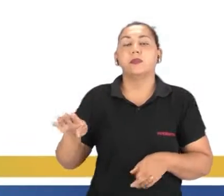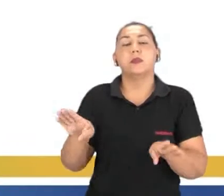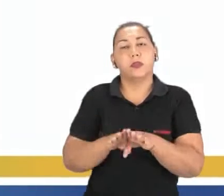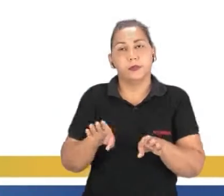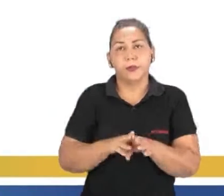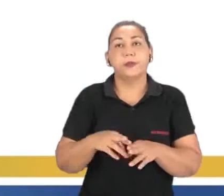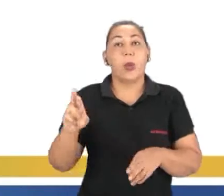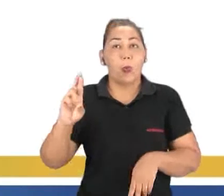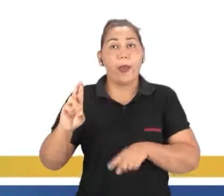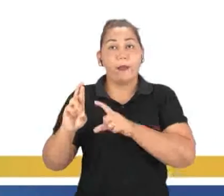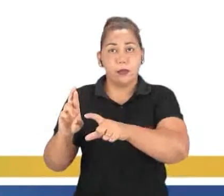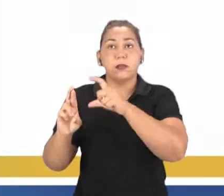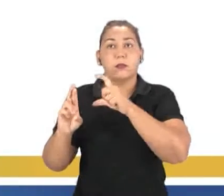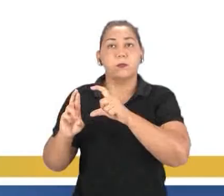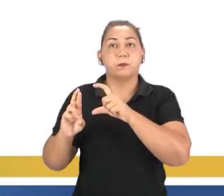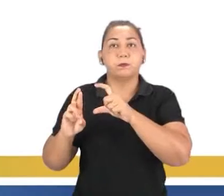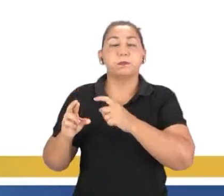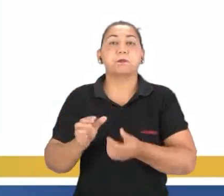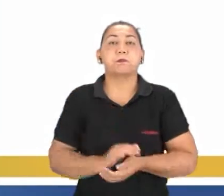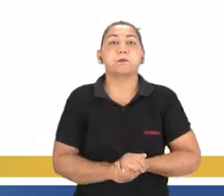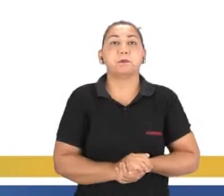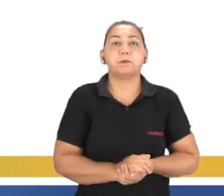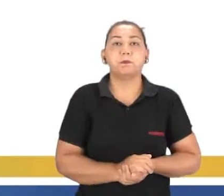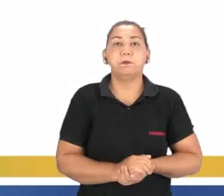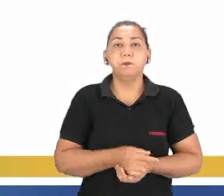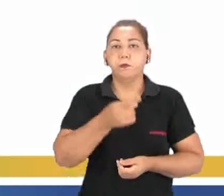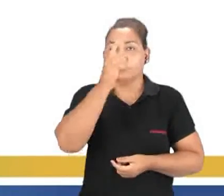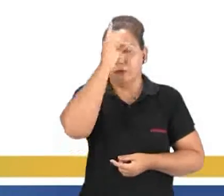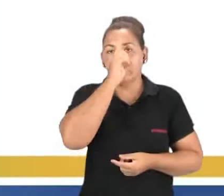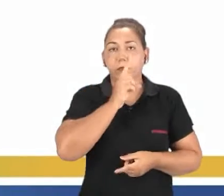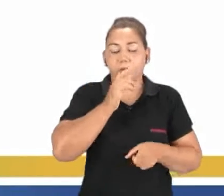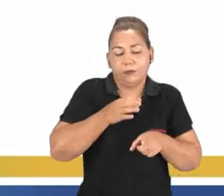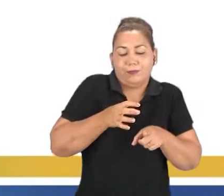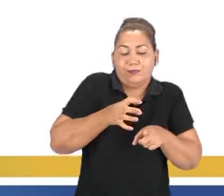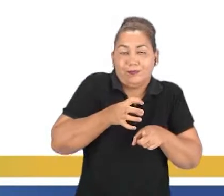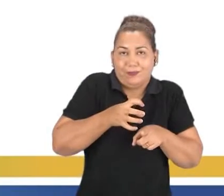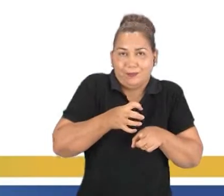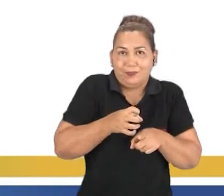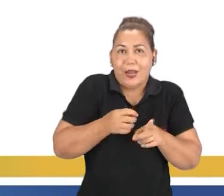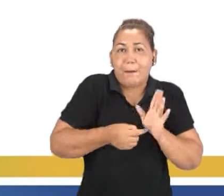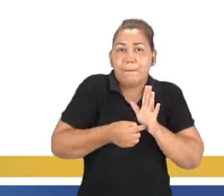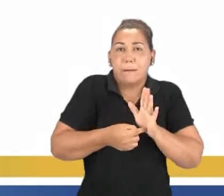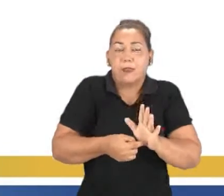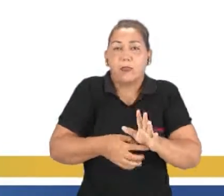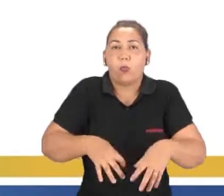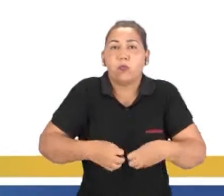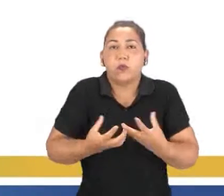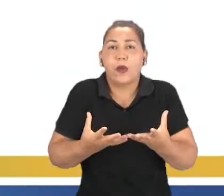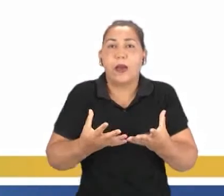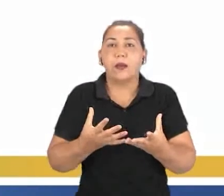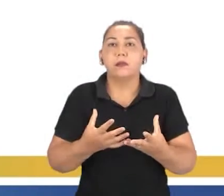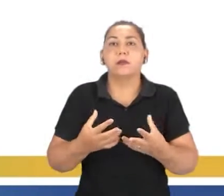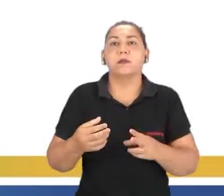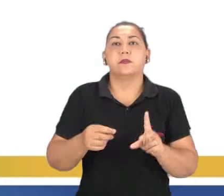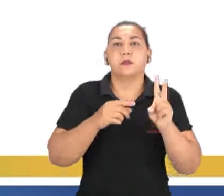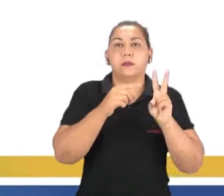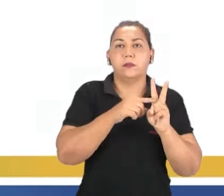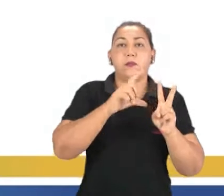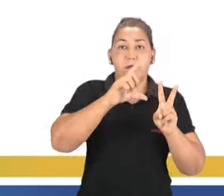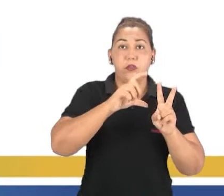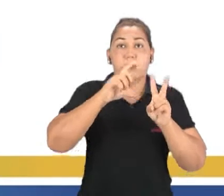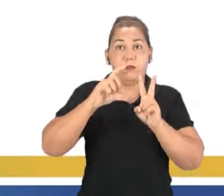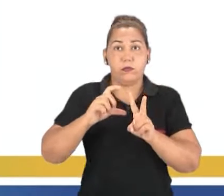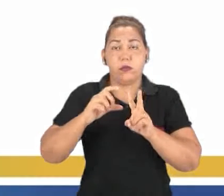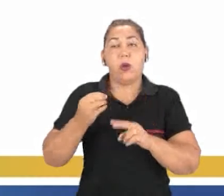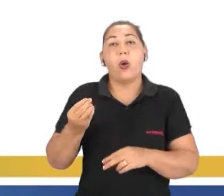é o Rzão. A amarela rugosa, para ela se manifestar, ela tem que ser Vzão, Vzão ou